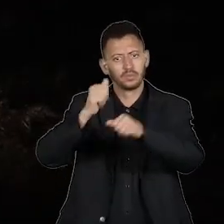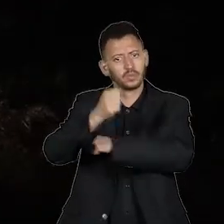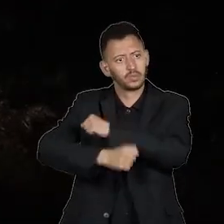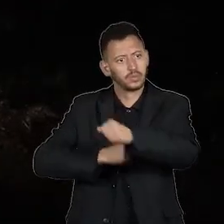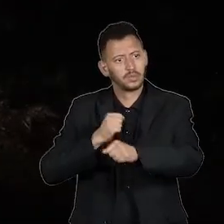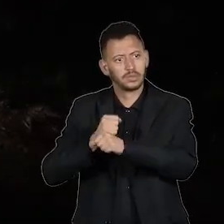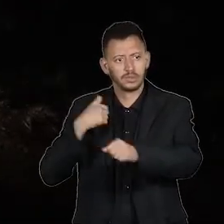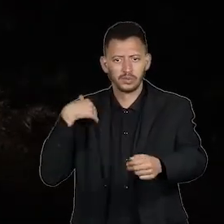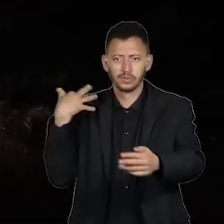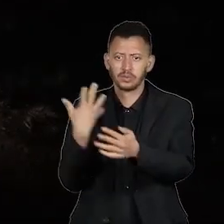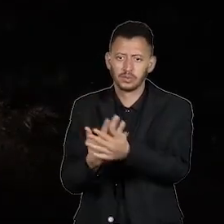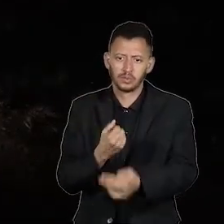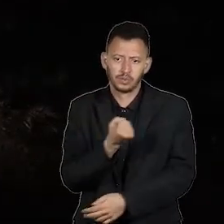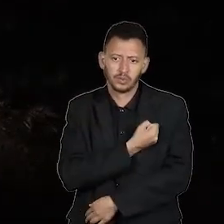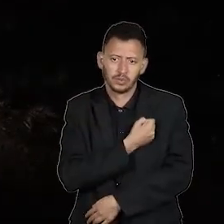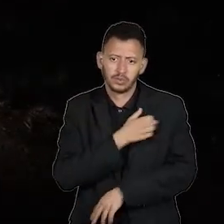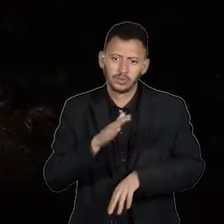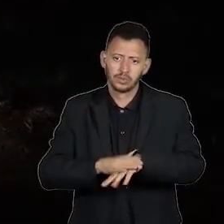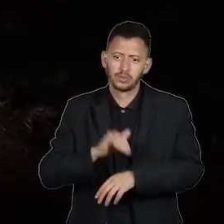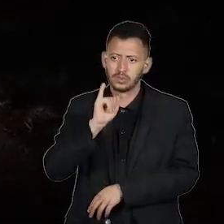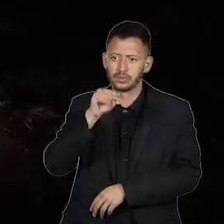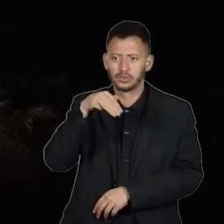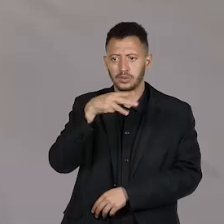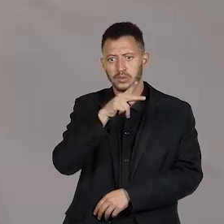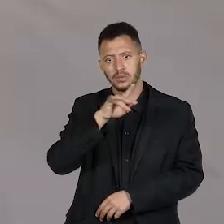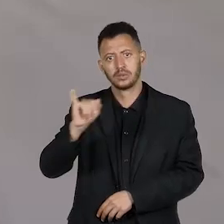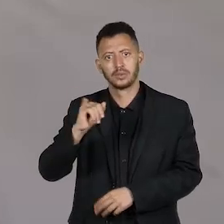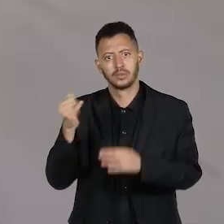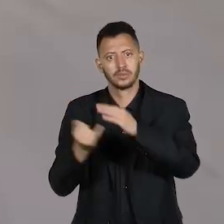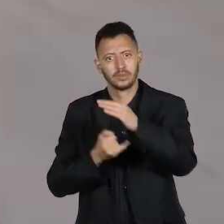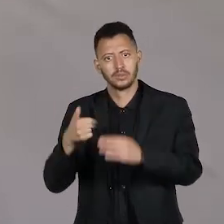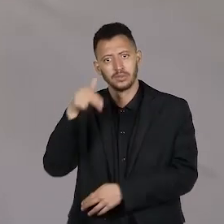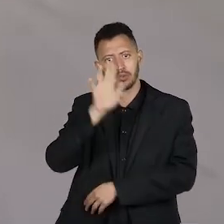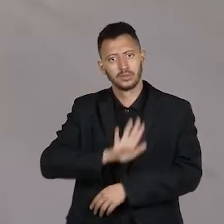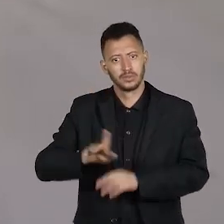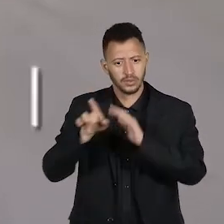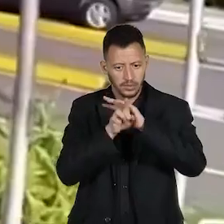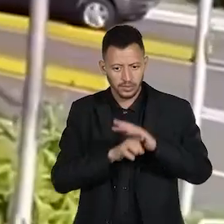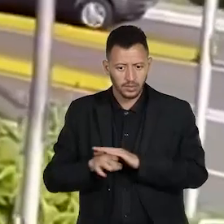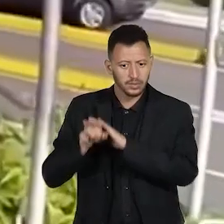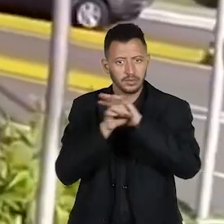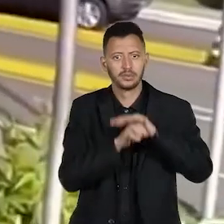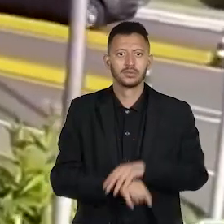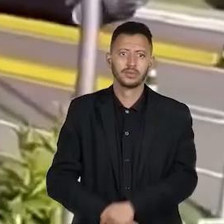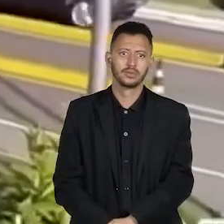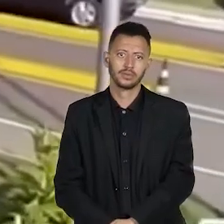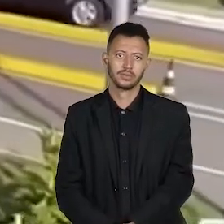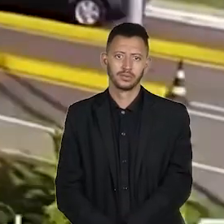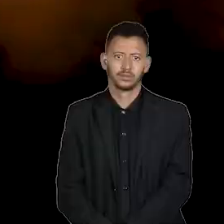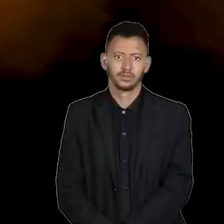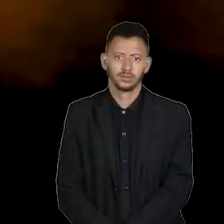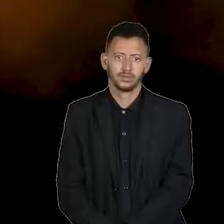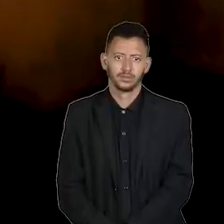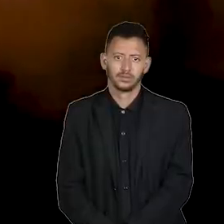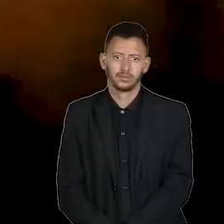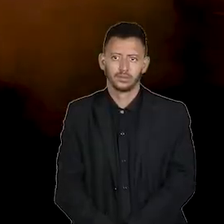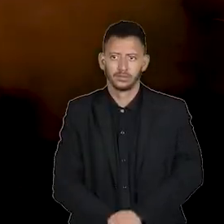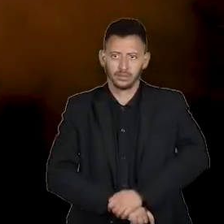que todo o ano passado. Os números são do INPE, o Instituto Nacional de Pesquisas Espaciais.